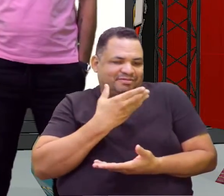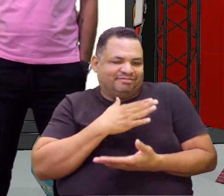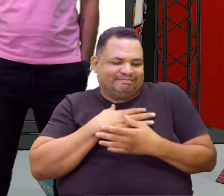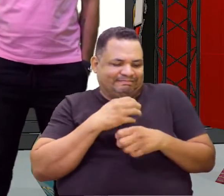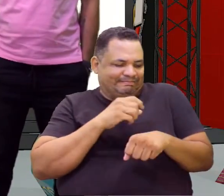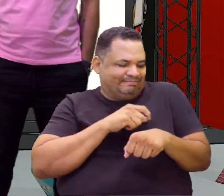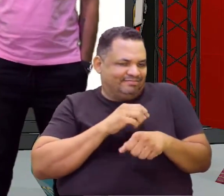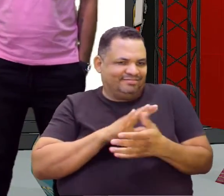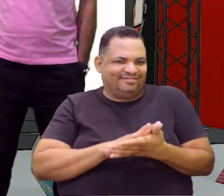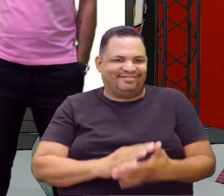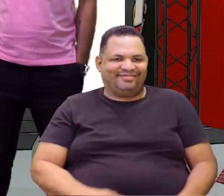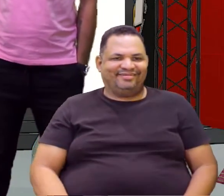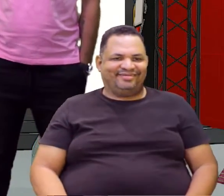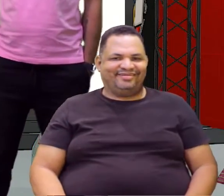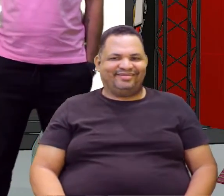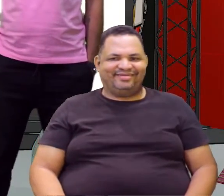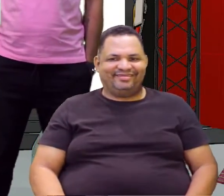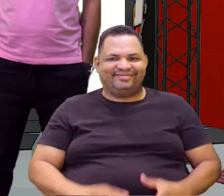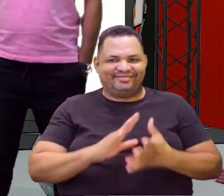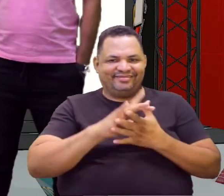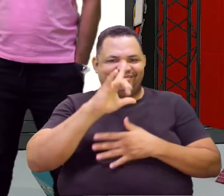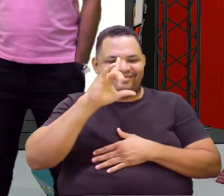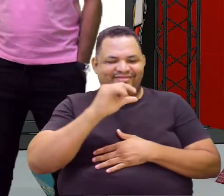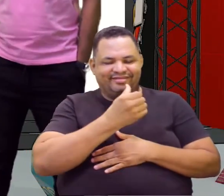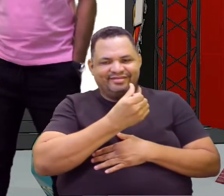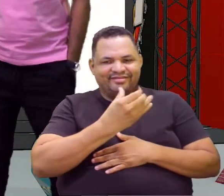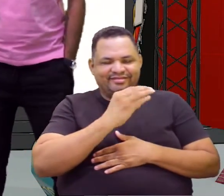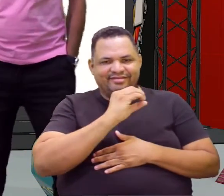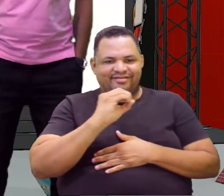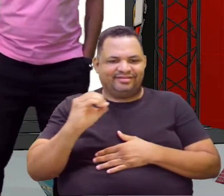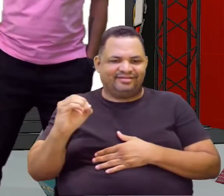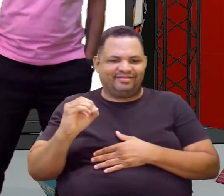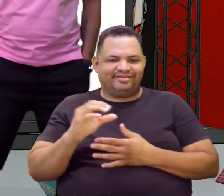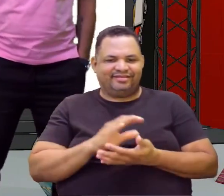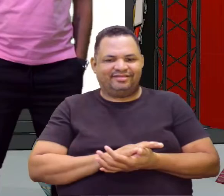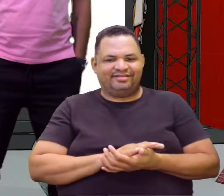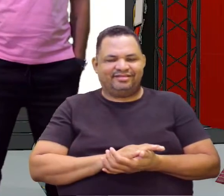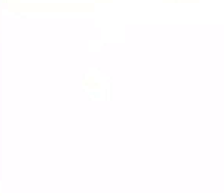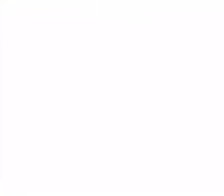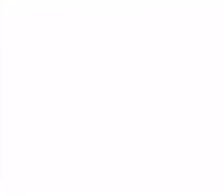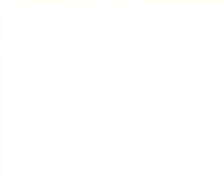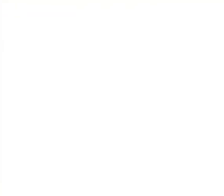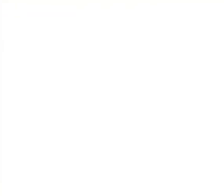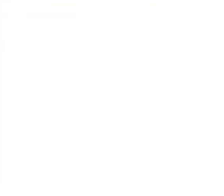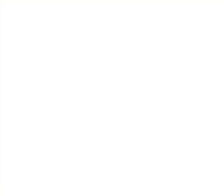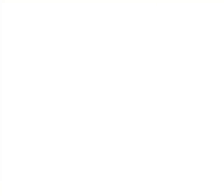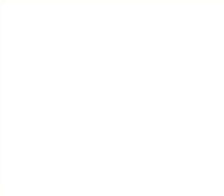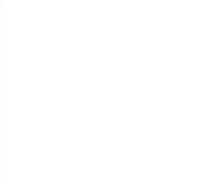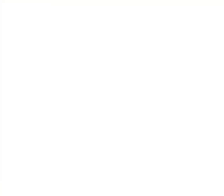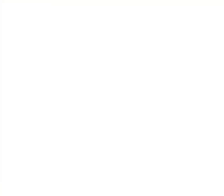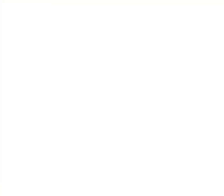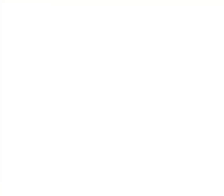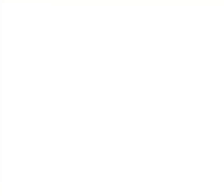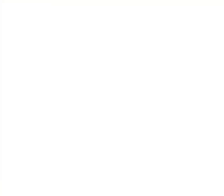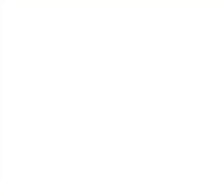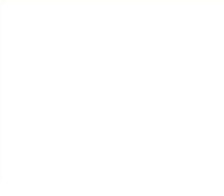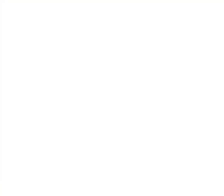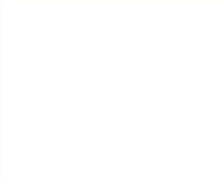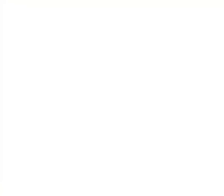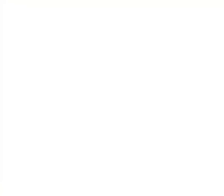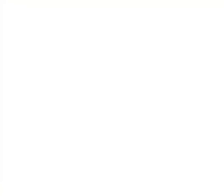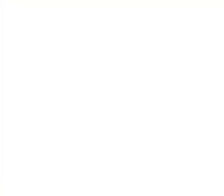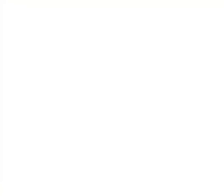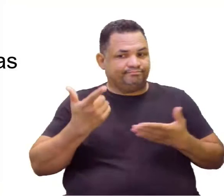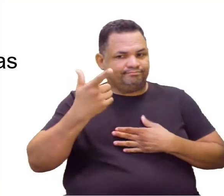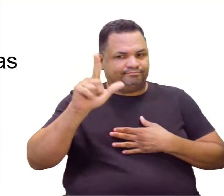toda vez, então já fica bem baratinho, fica bem fácil. Diminuir aqui 600, né? Vamos lá então, mais uma, rapidinho, dá Bora. tempo, bem simples,